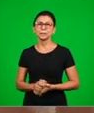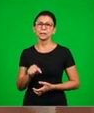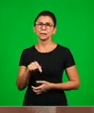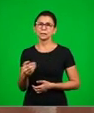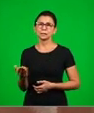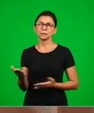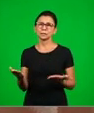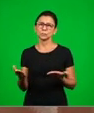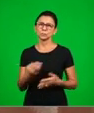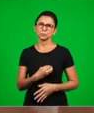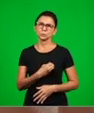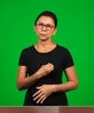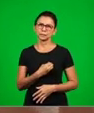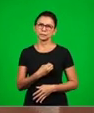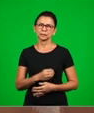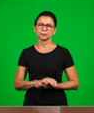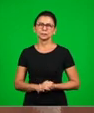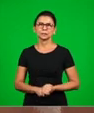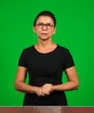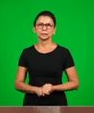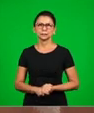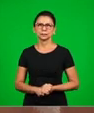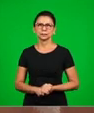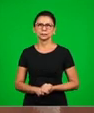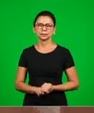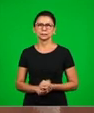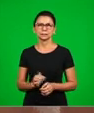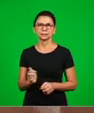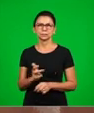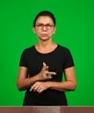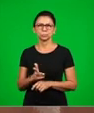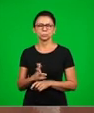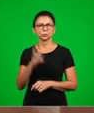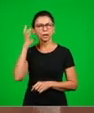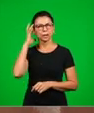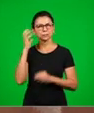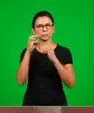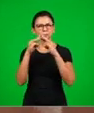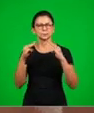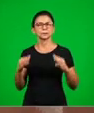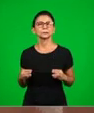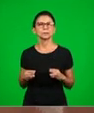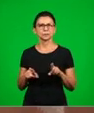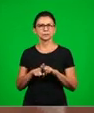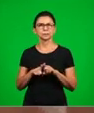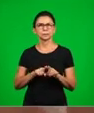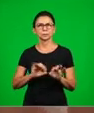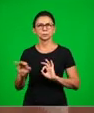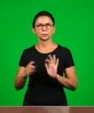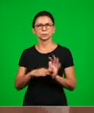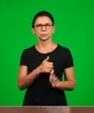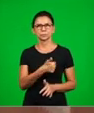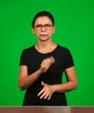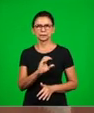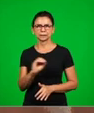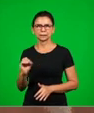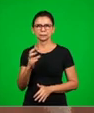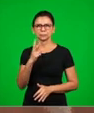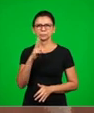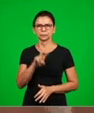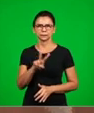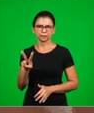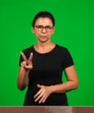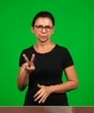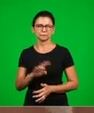aqui das instalações da Rádio Manaim, no Plano 100, em Vila Velha, Espírito Santo. E